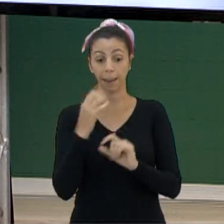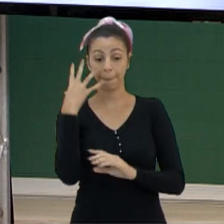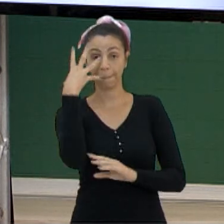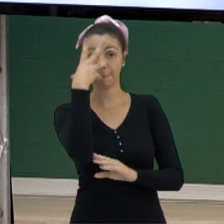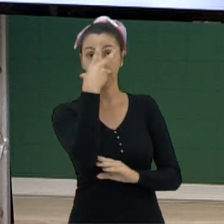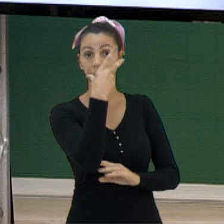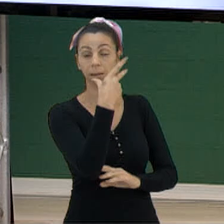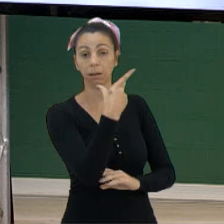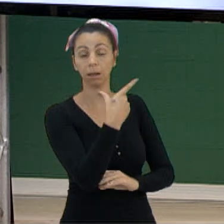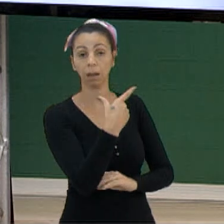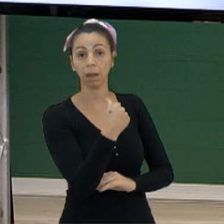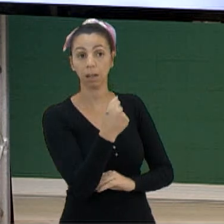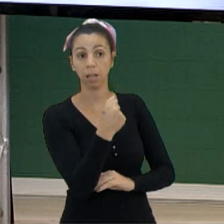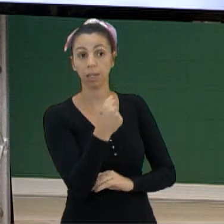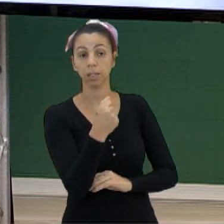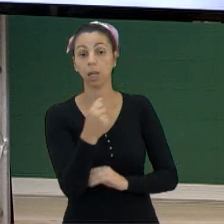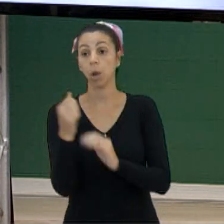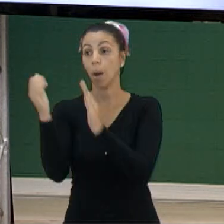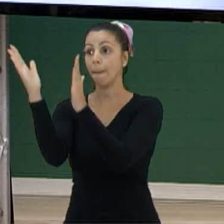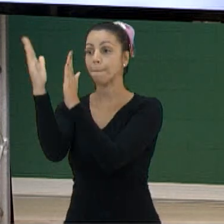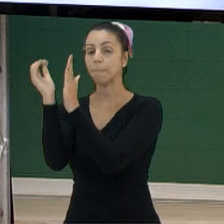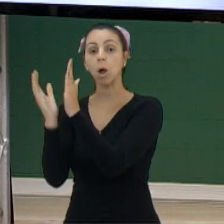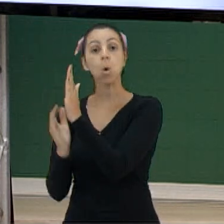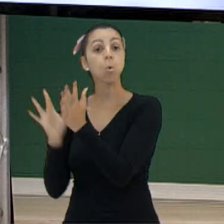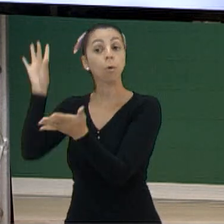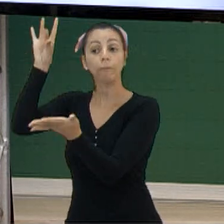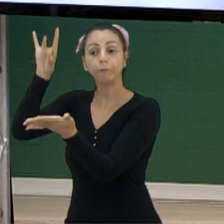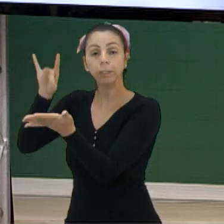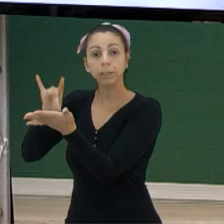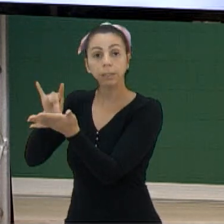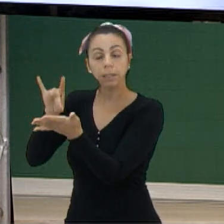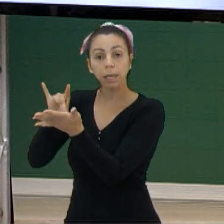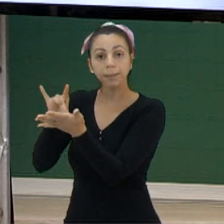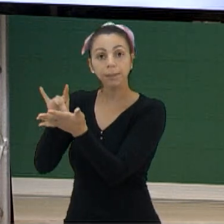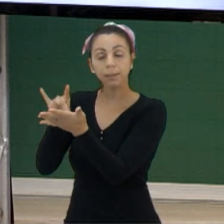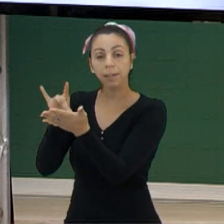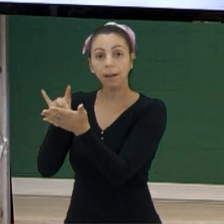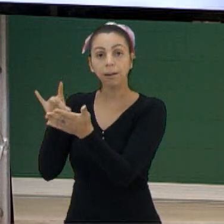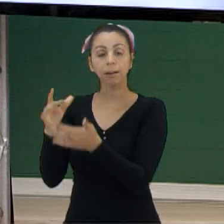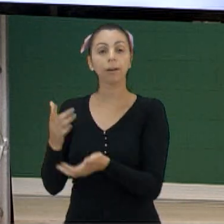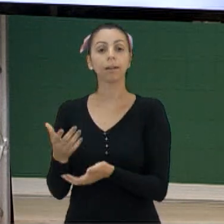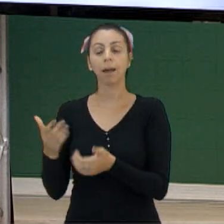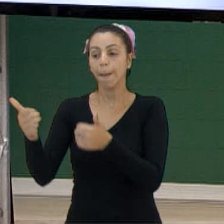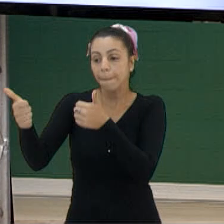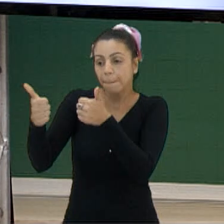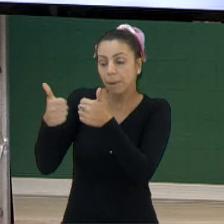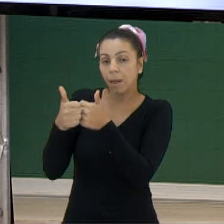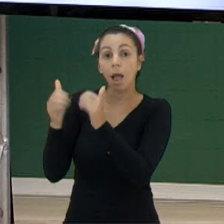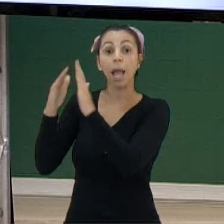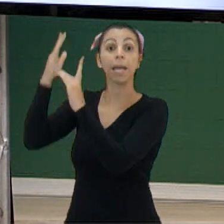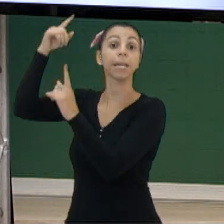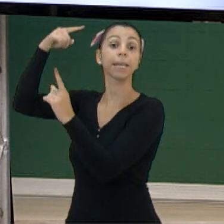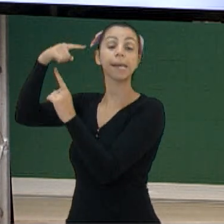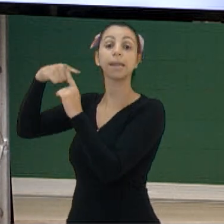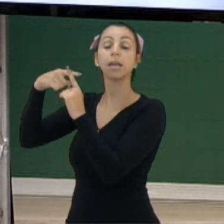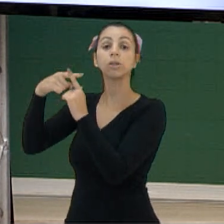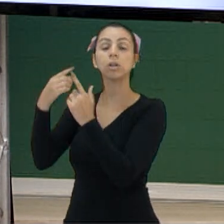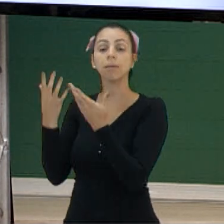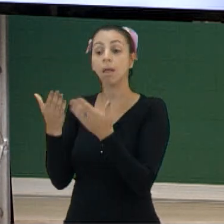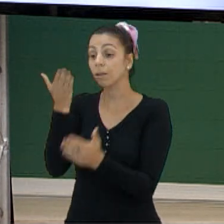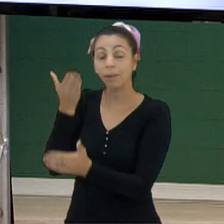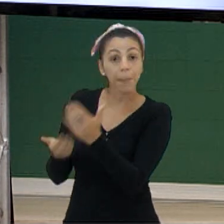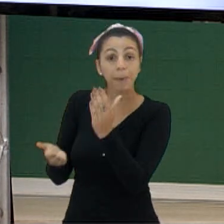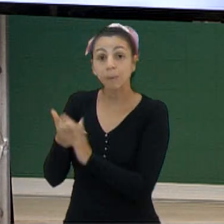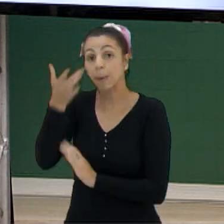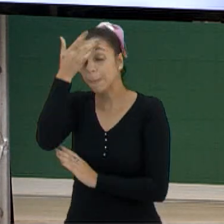beleza. O Barroco, o realismo, aproximar mais para as pessoas. Lembra disso? A igreja queria aproximar mais, ela estava perdendo